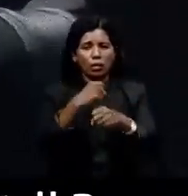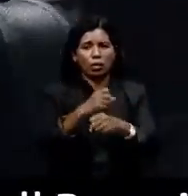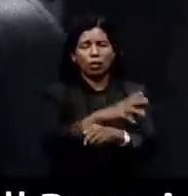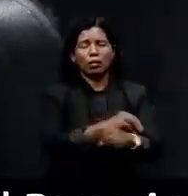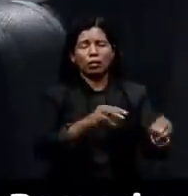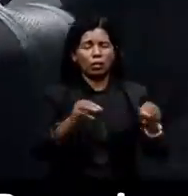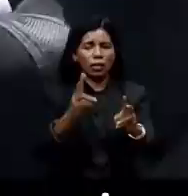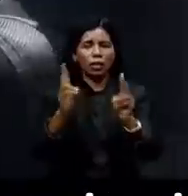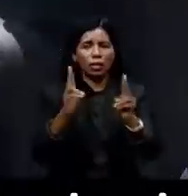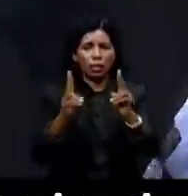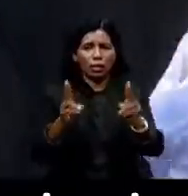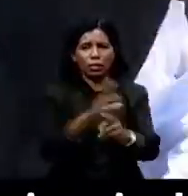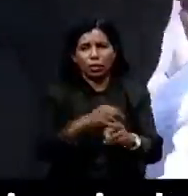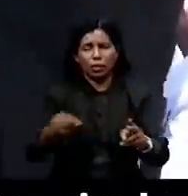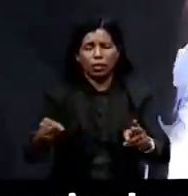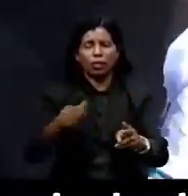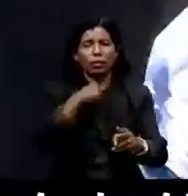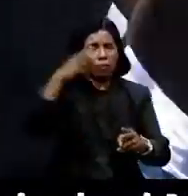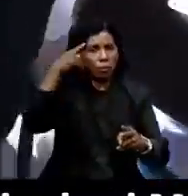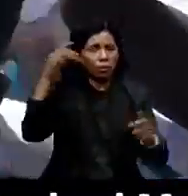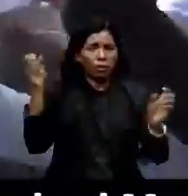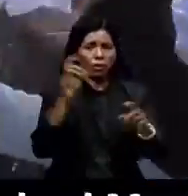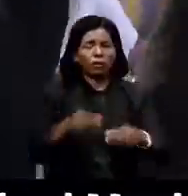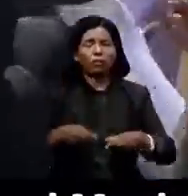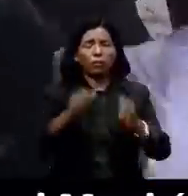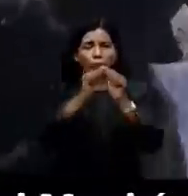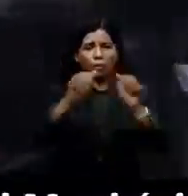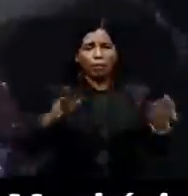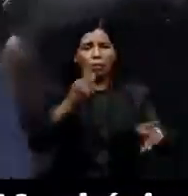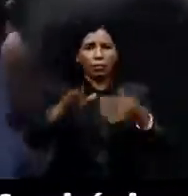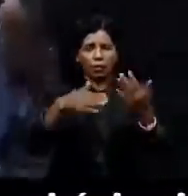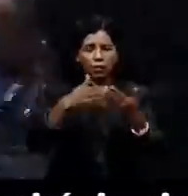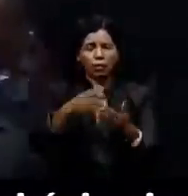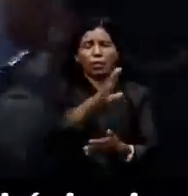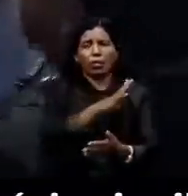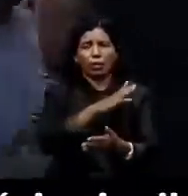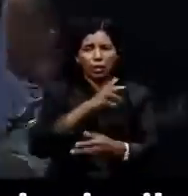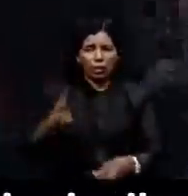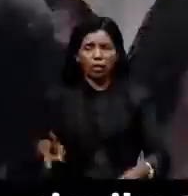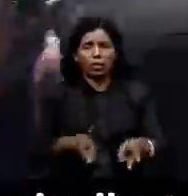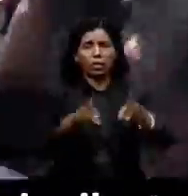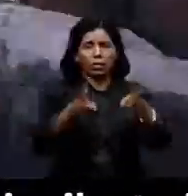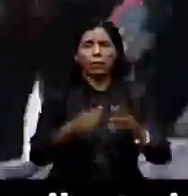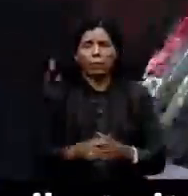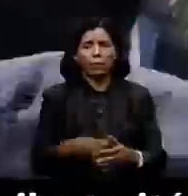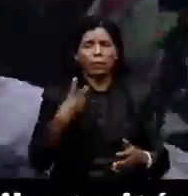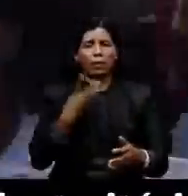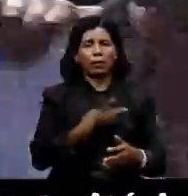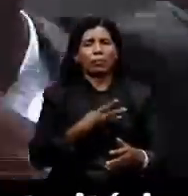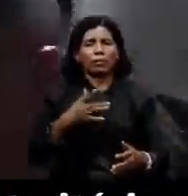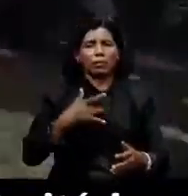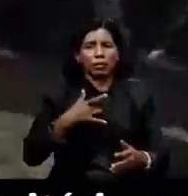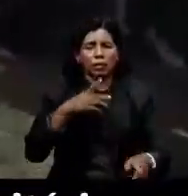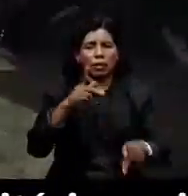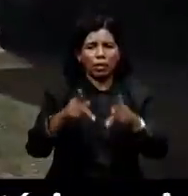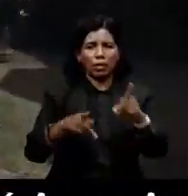hala eu velocidade makas, nune amu Papa la consegue fobensaun ba sarani sira ne beheng ia dala nini. Aminei ha sentimento no dar povo